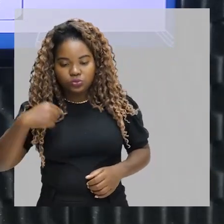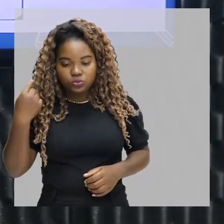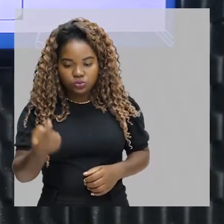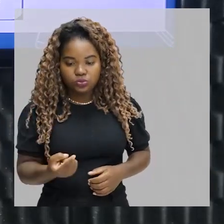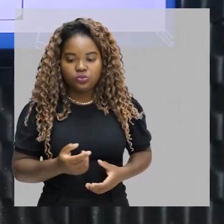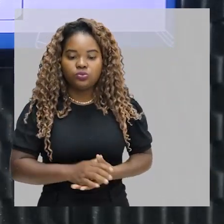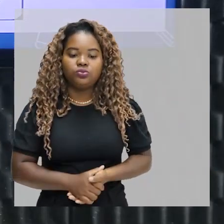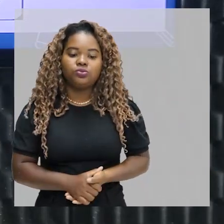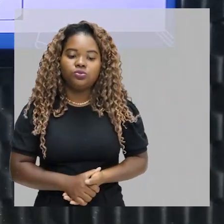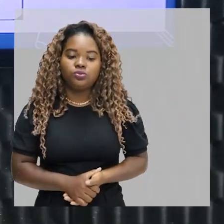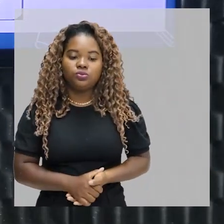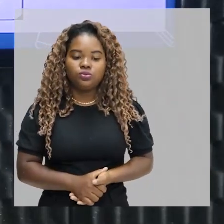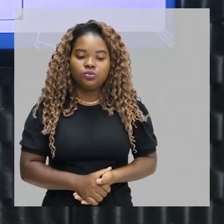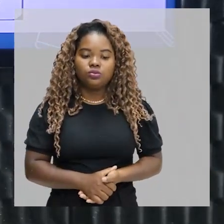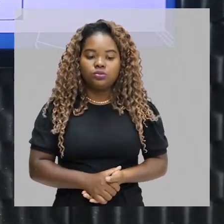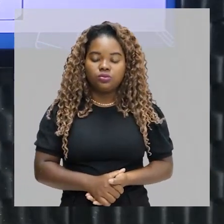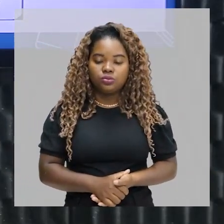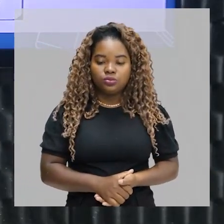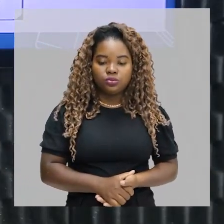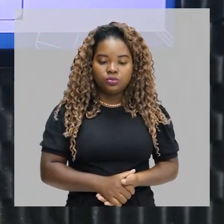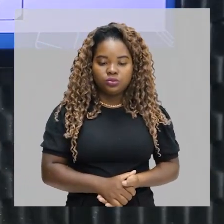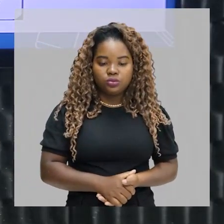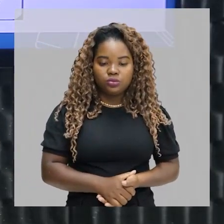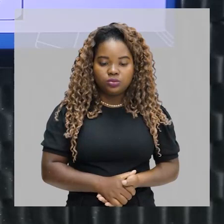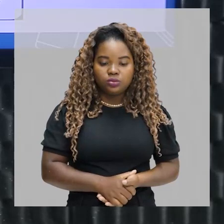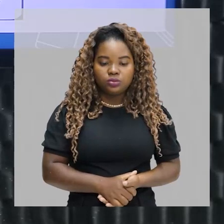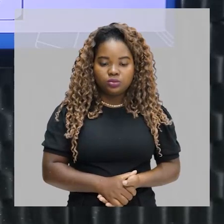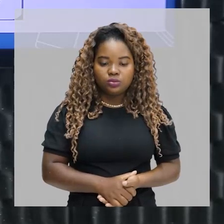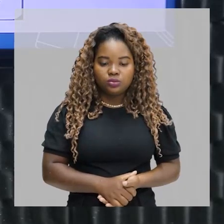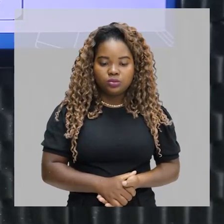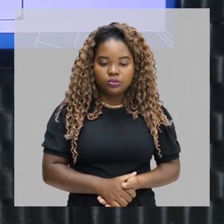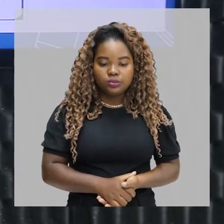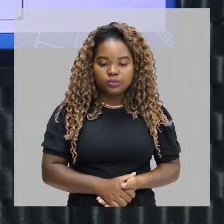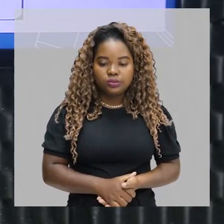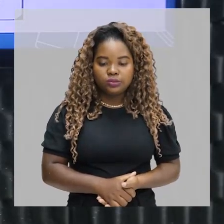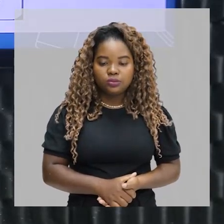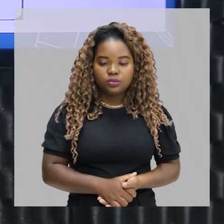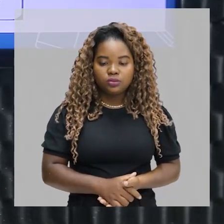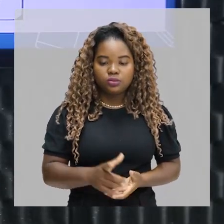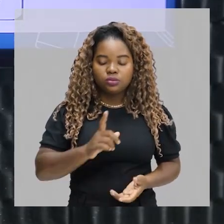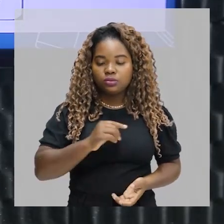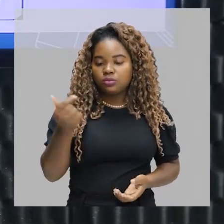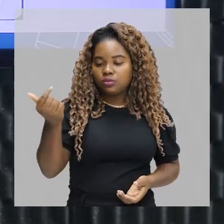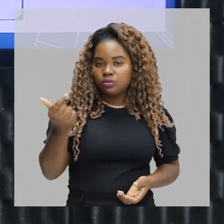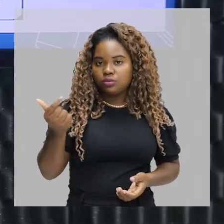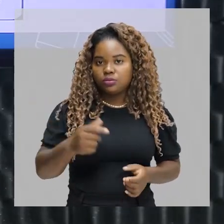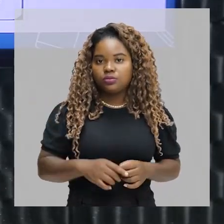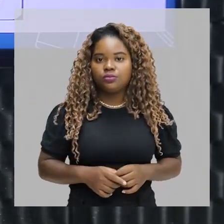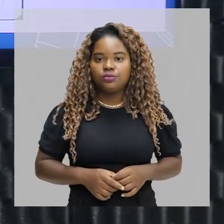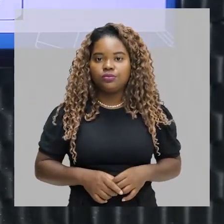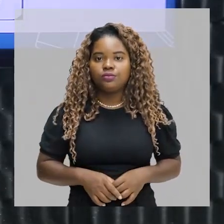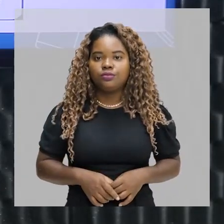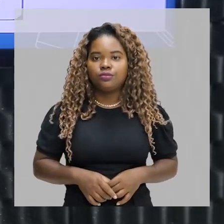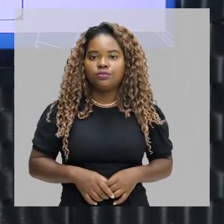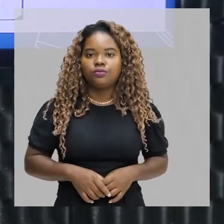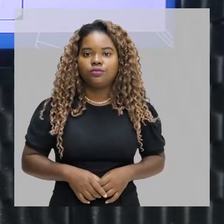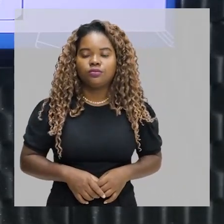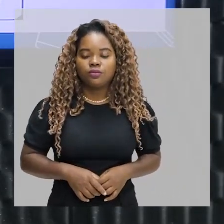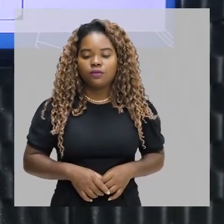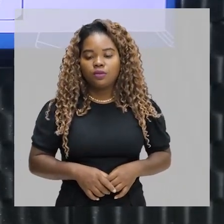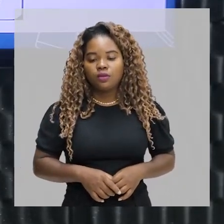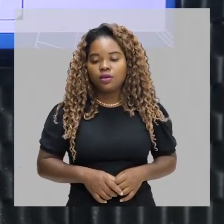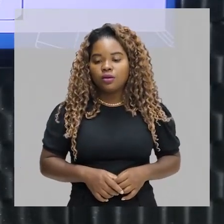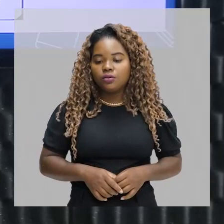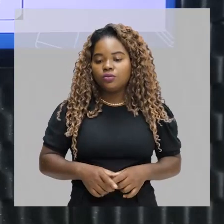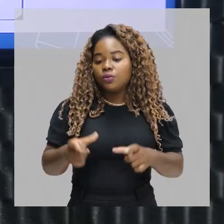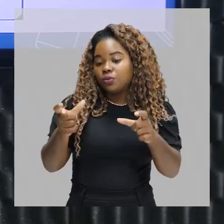pronome interrogativo, aí eu começo com o pronome interrogativo, tá? Where, onde, em português, eu utilizo